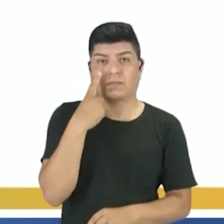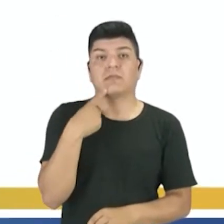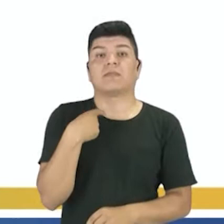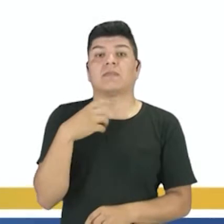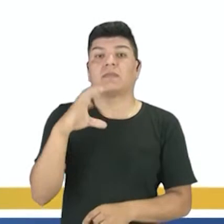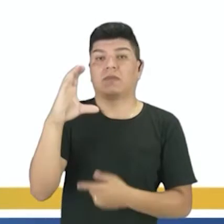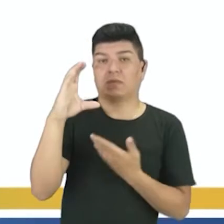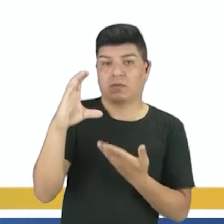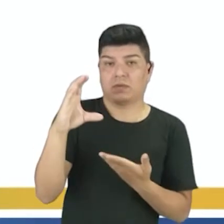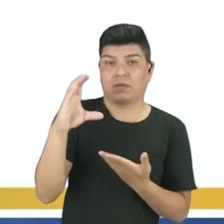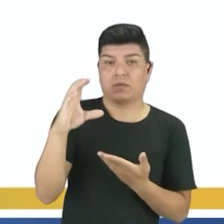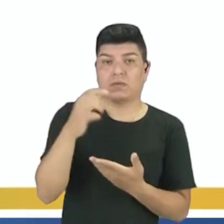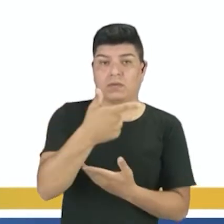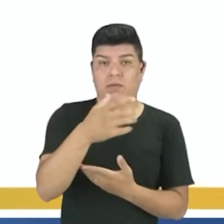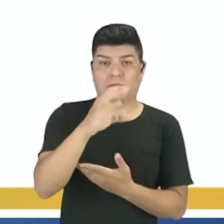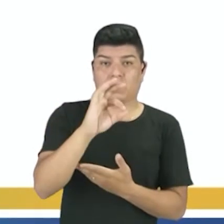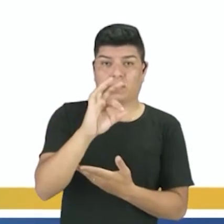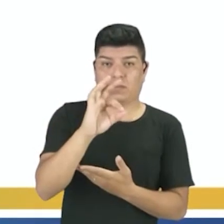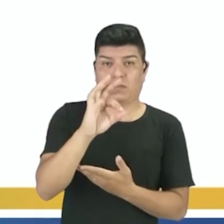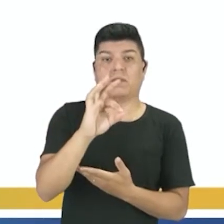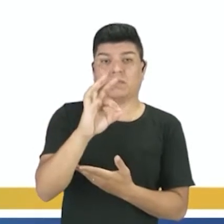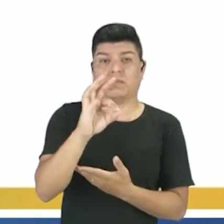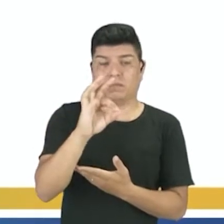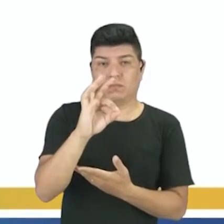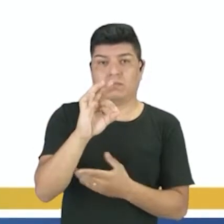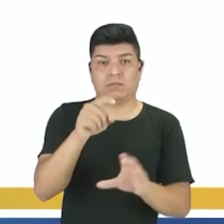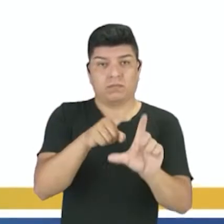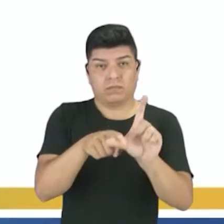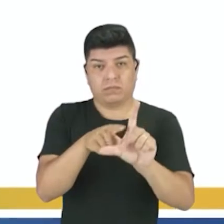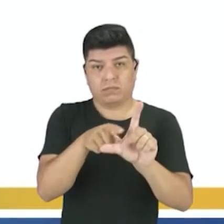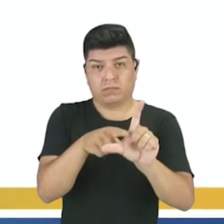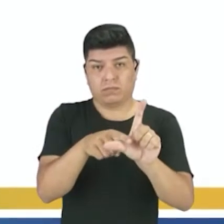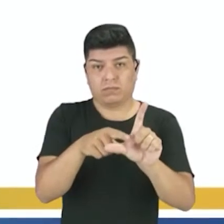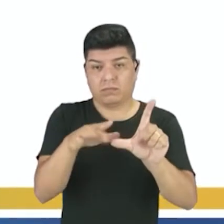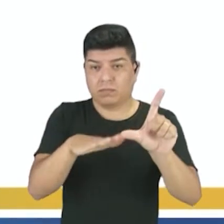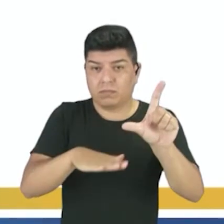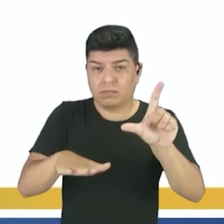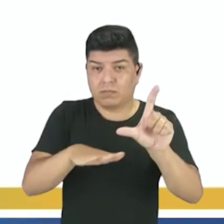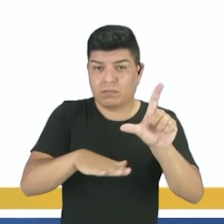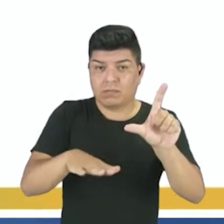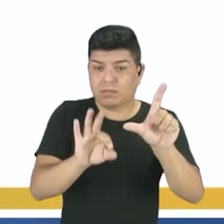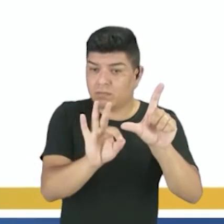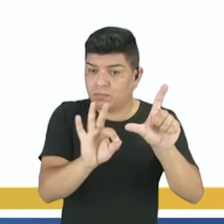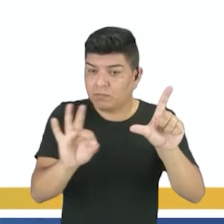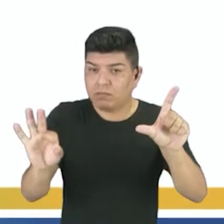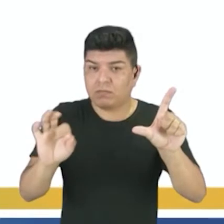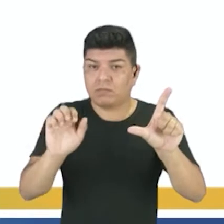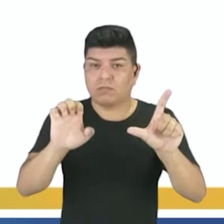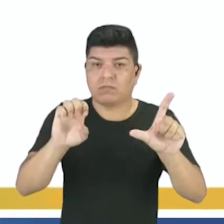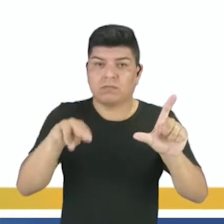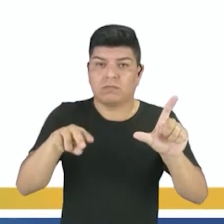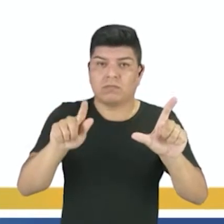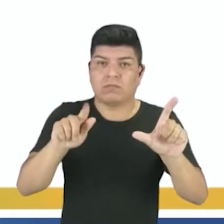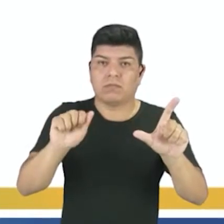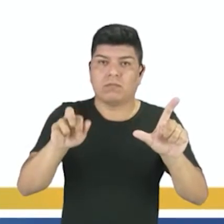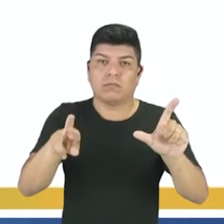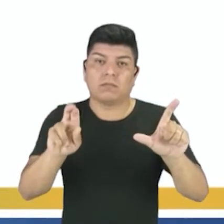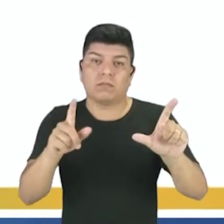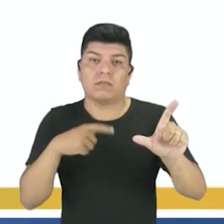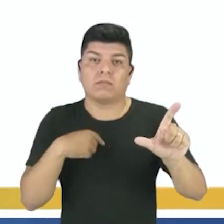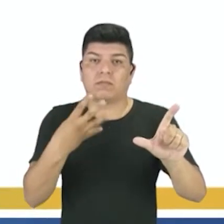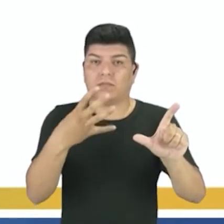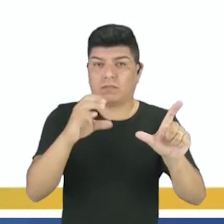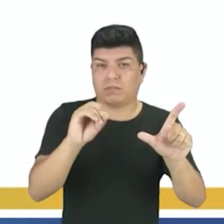C, ele está 20 graus, certo? Abaixo da linha do Equador e